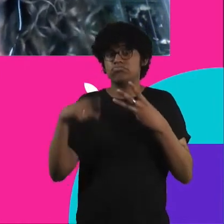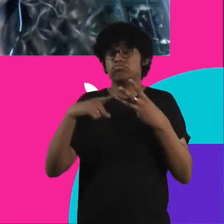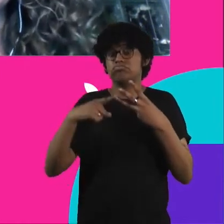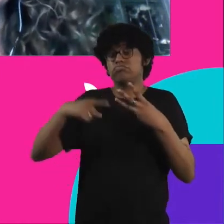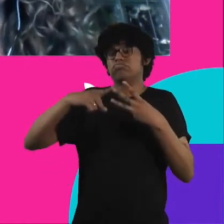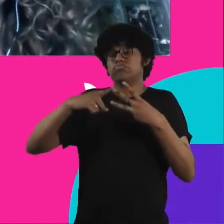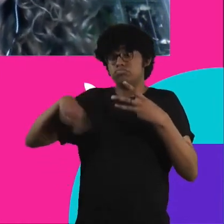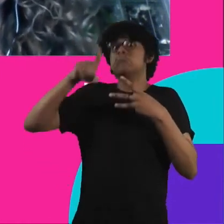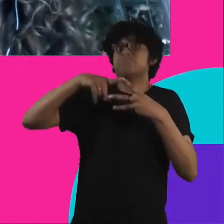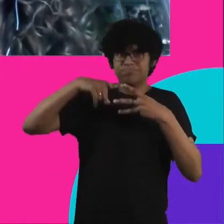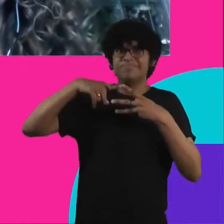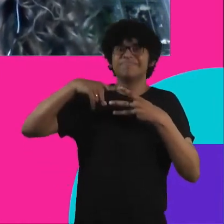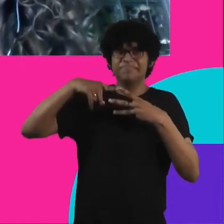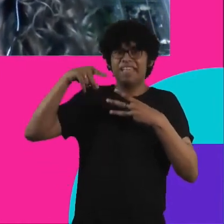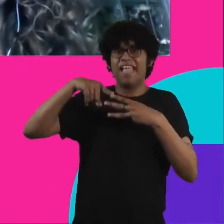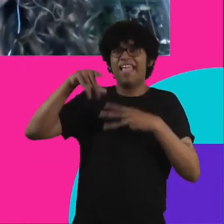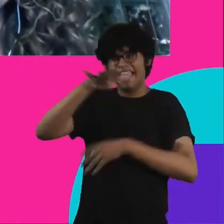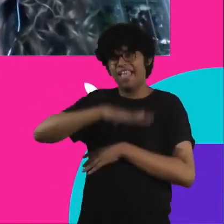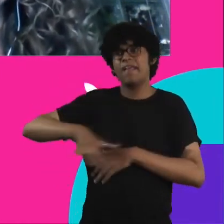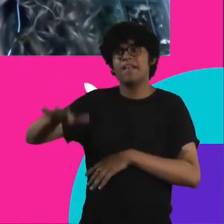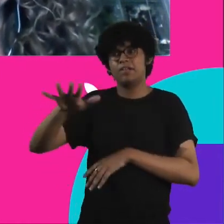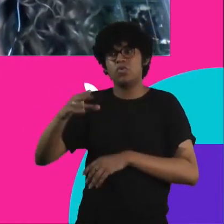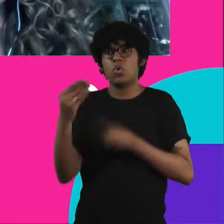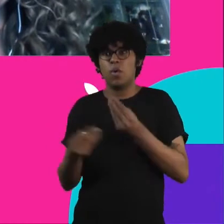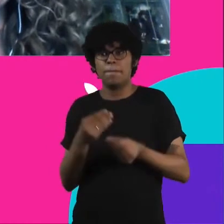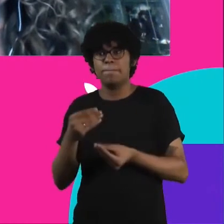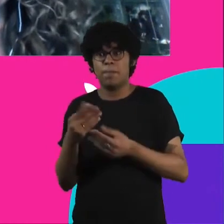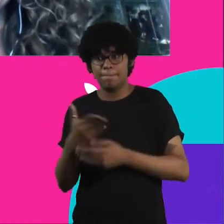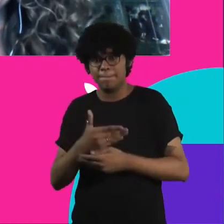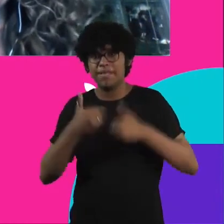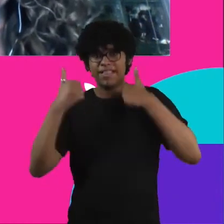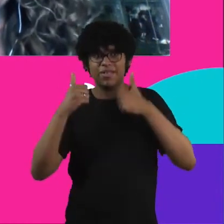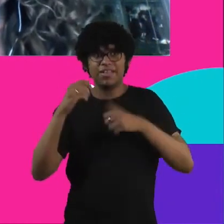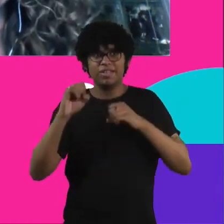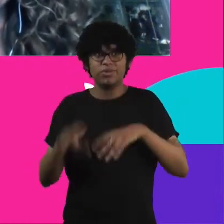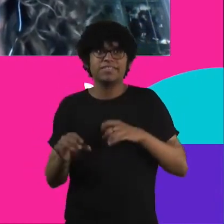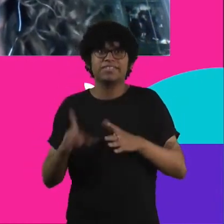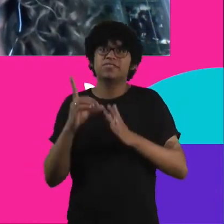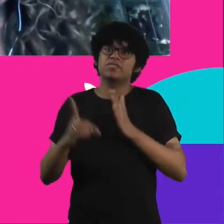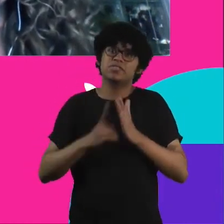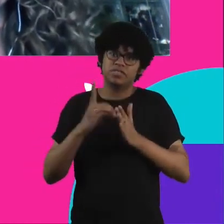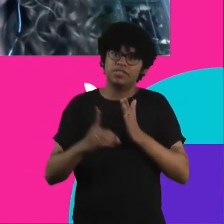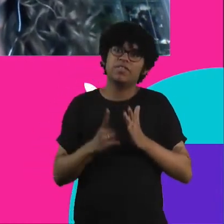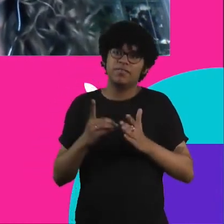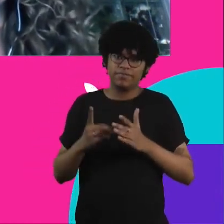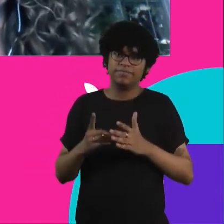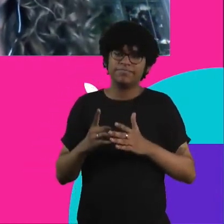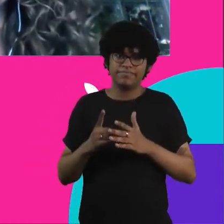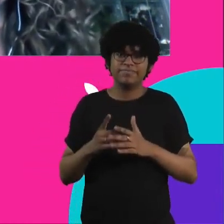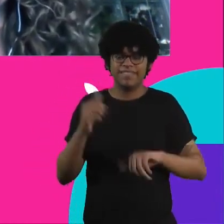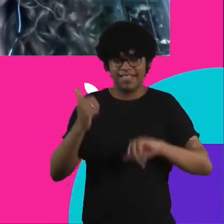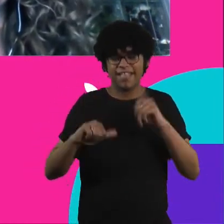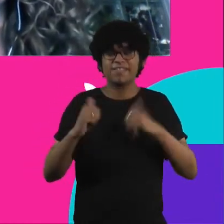lá para poder usar esse ambiente melhor. A gente precisa recuar lá para a educação digital, para aprender o que são os recursos analíticos e aí